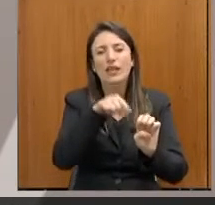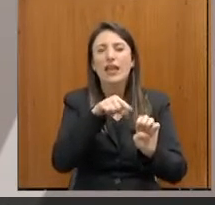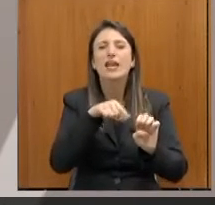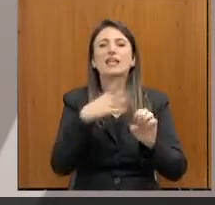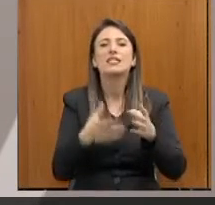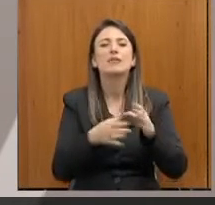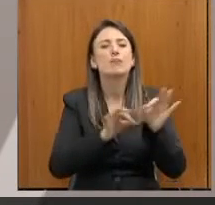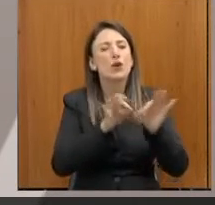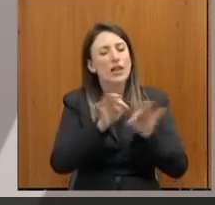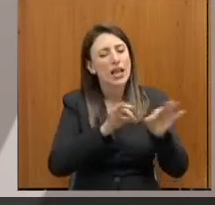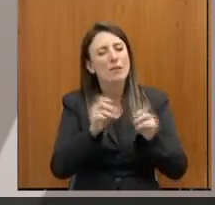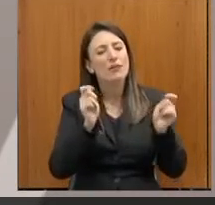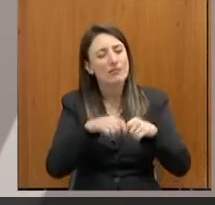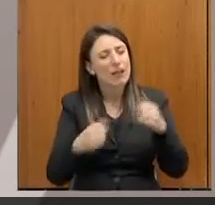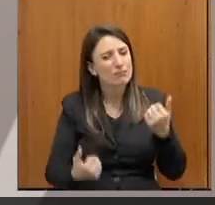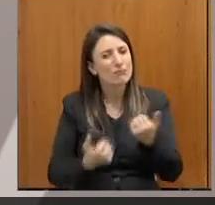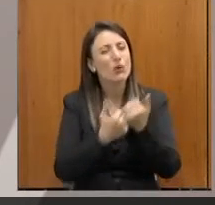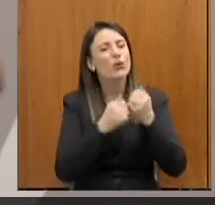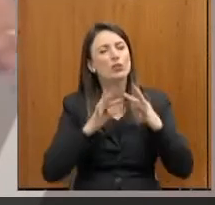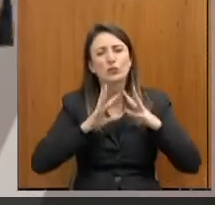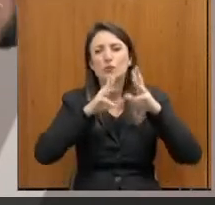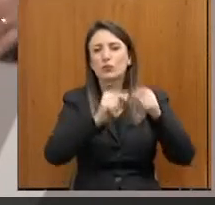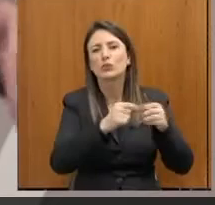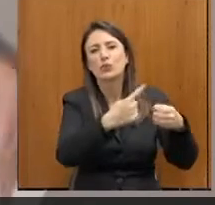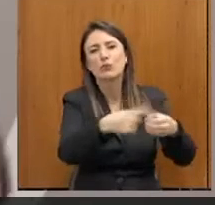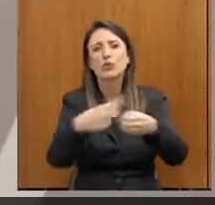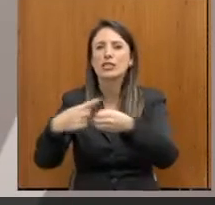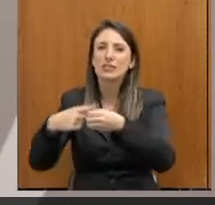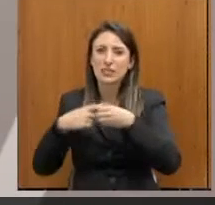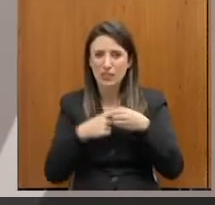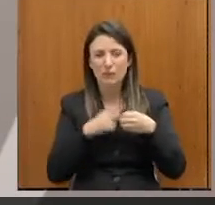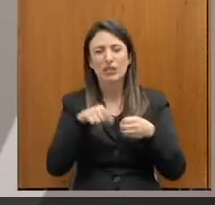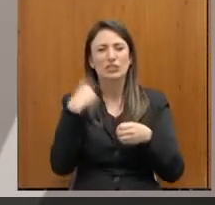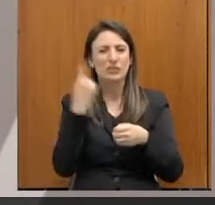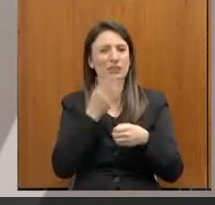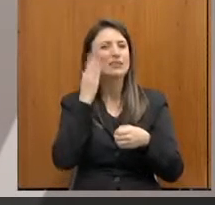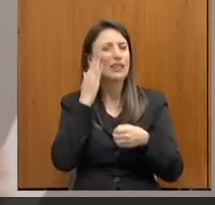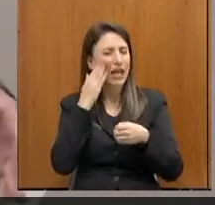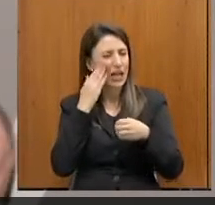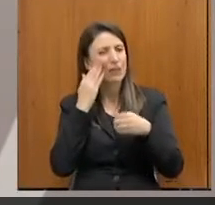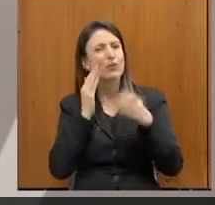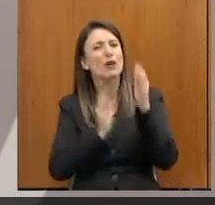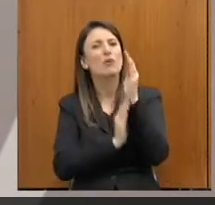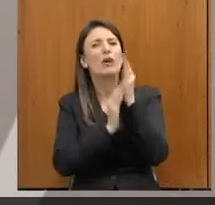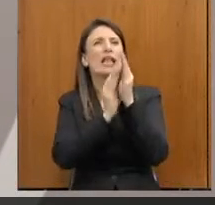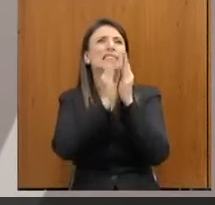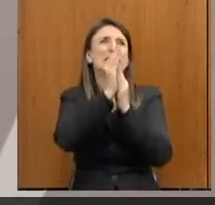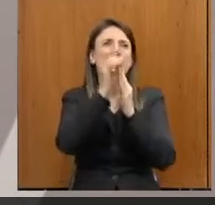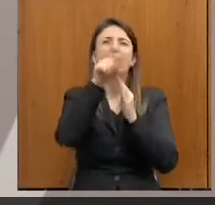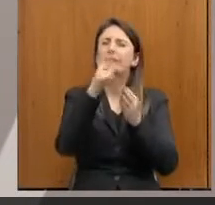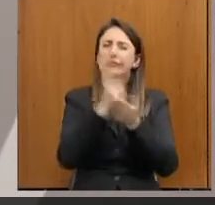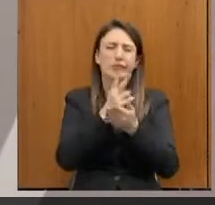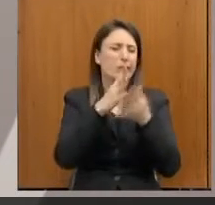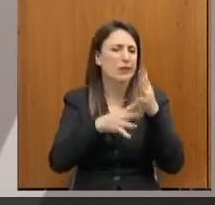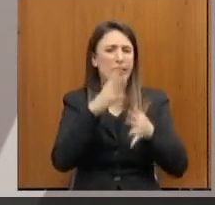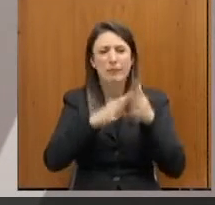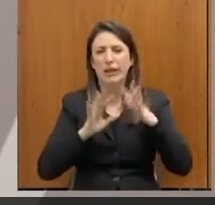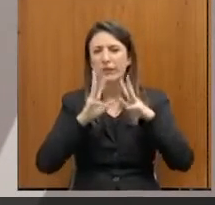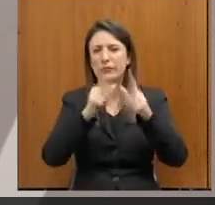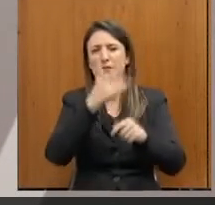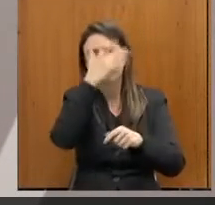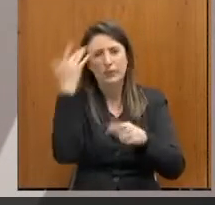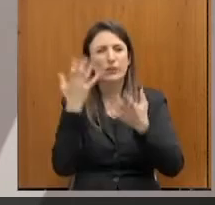de Minas Gerais a gente sabe que a burocracia em sua esfera federal estadual e municipal é igualmente o entrave na vida de quem quer trabalhar